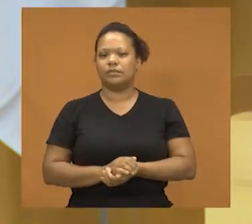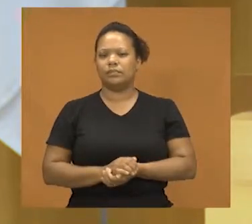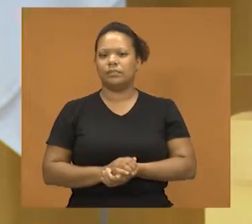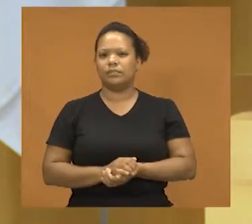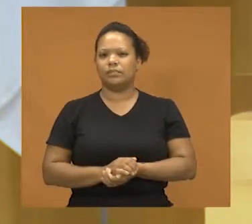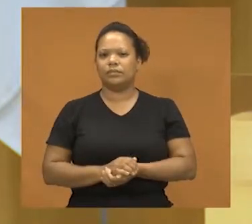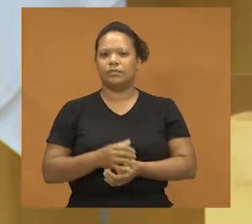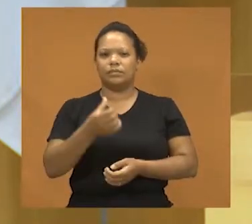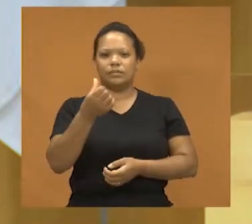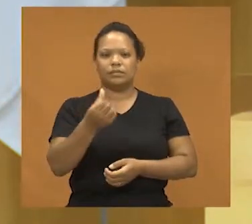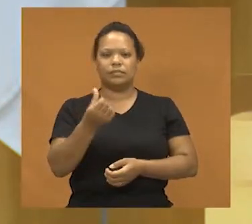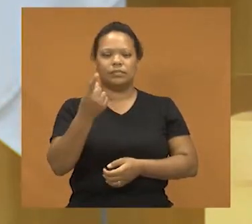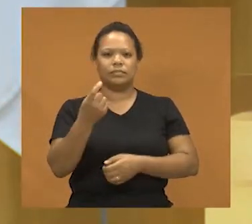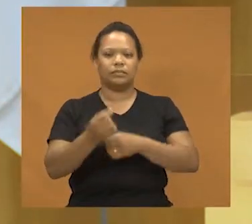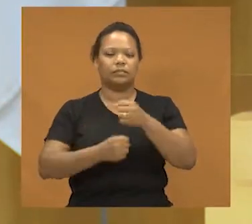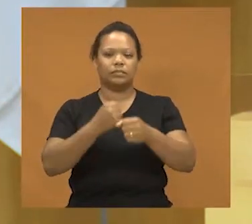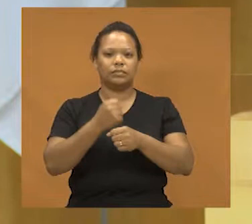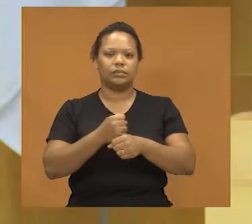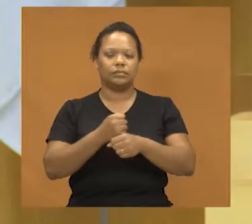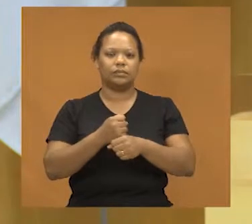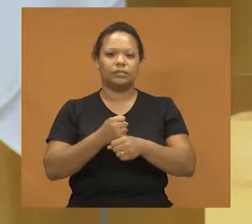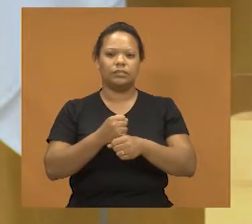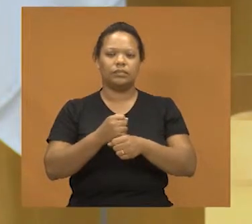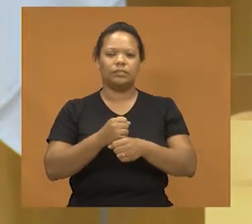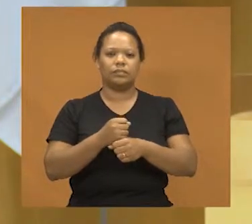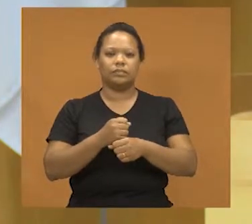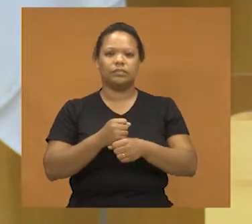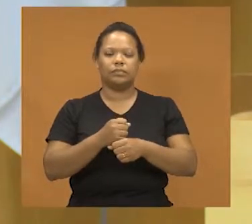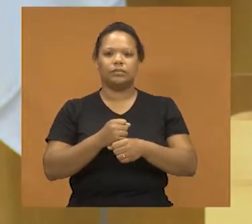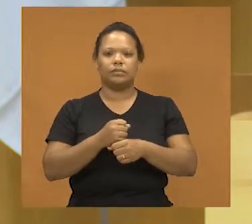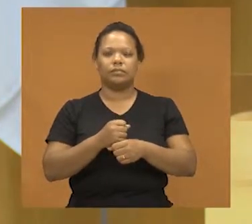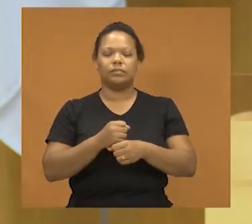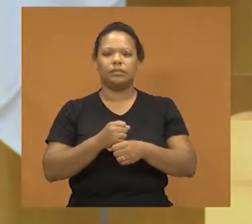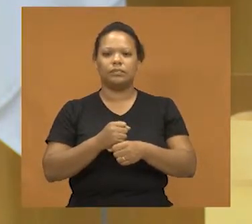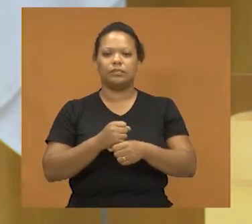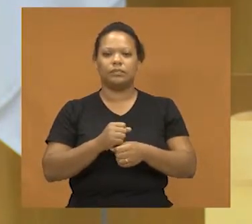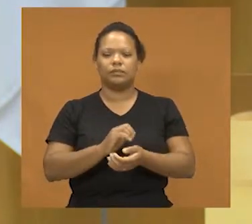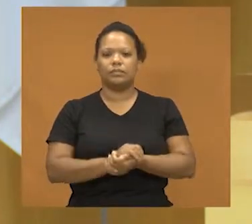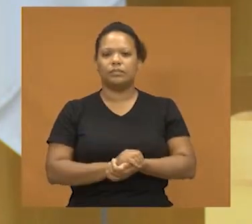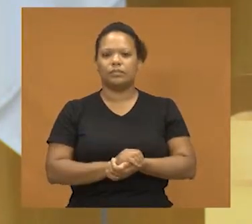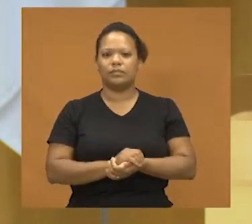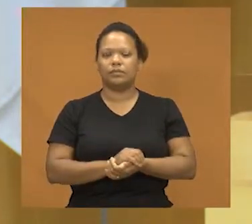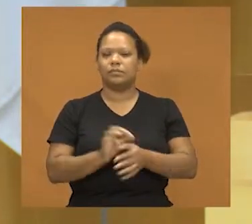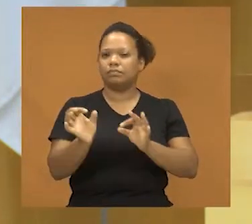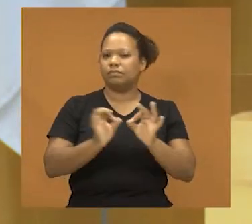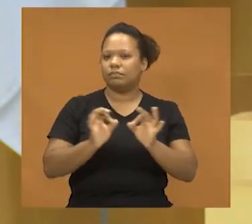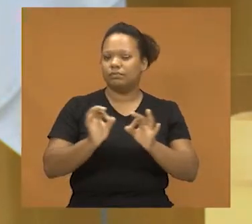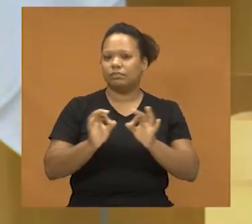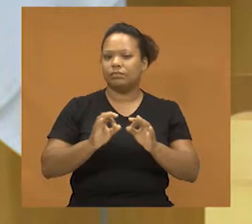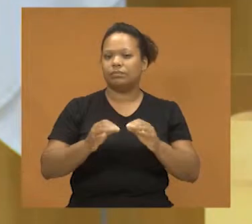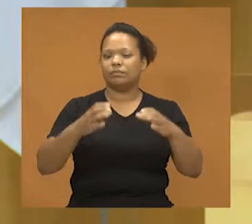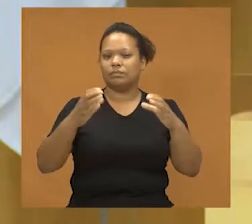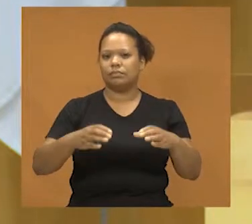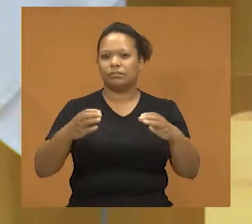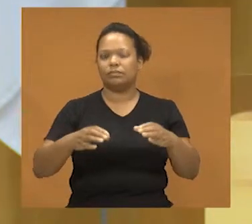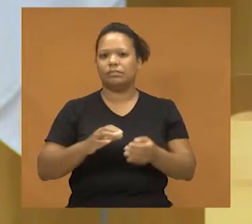Há 61 anos que é feita a manutenção em nosso bairro. E mesmo assim, essa manutenção